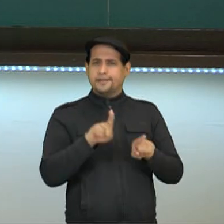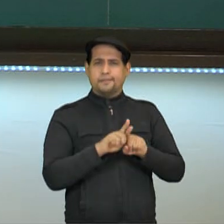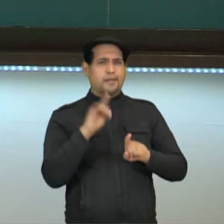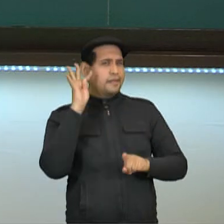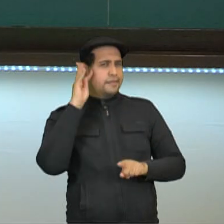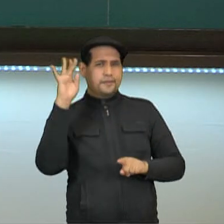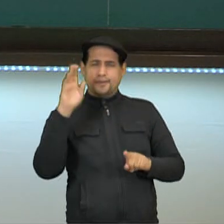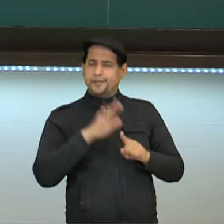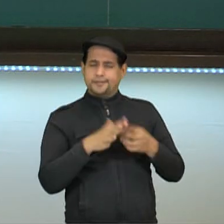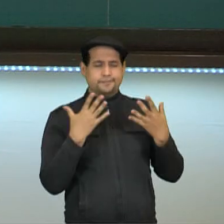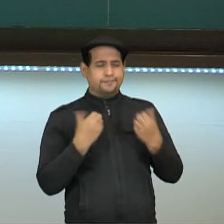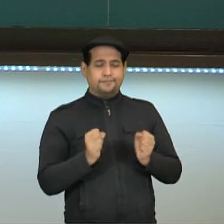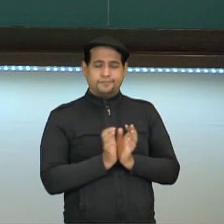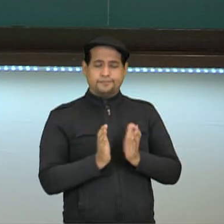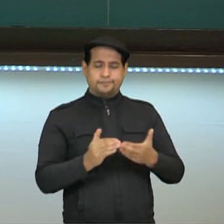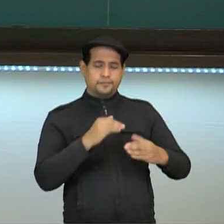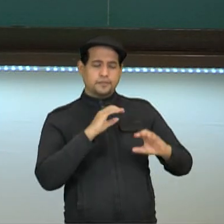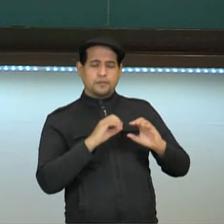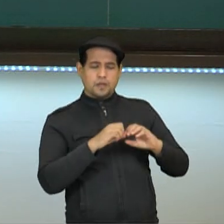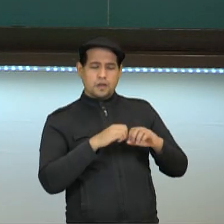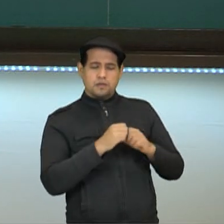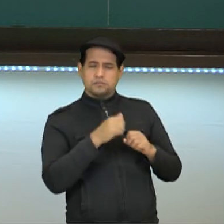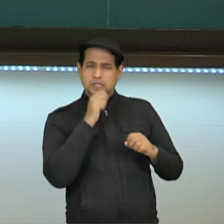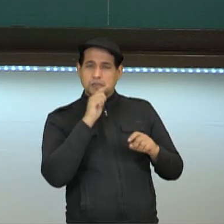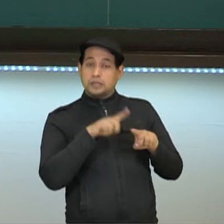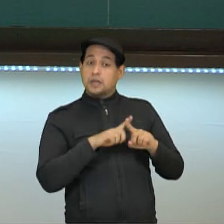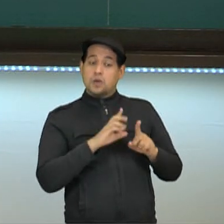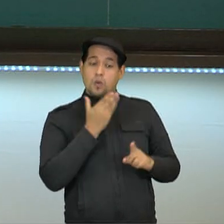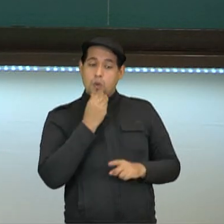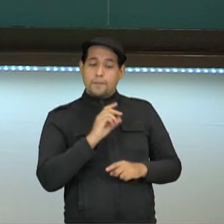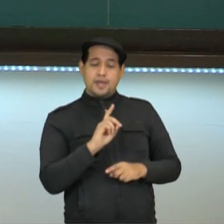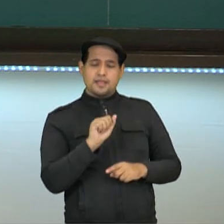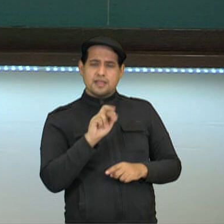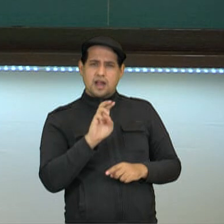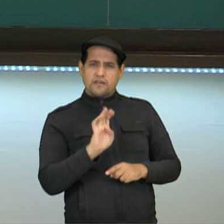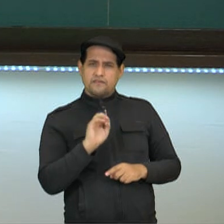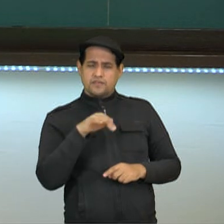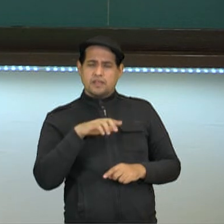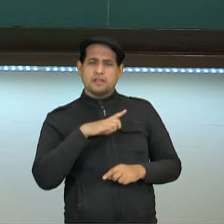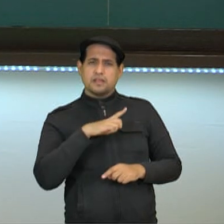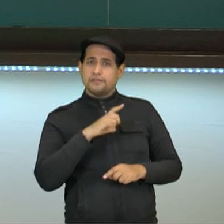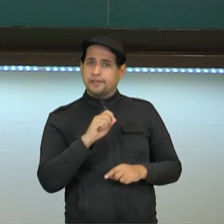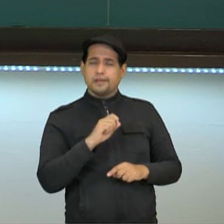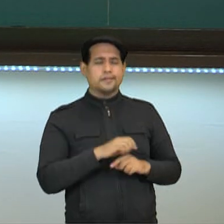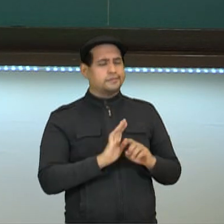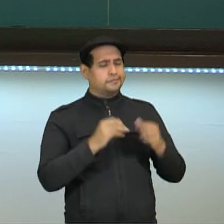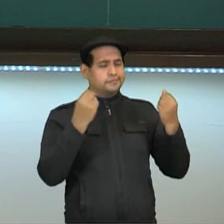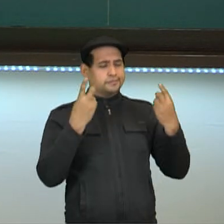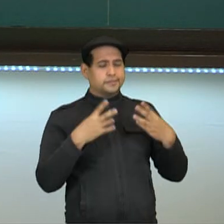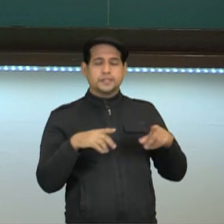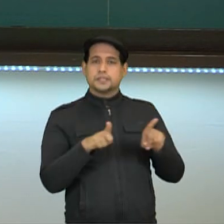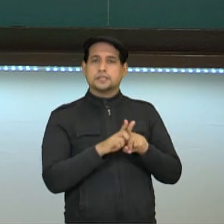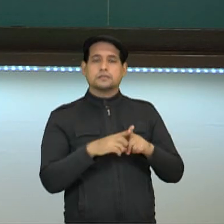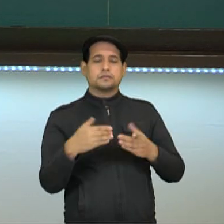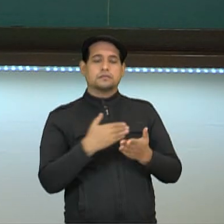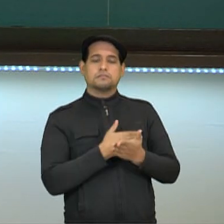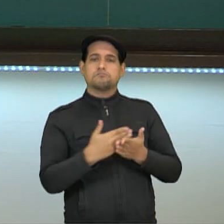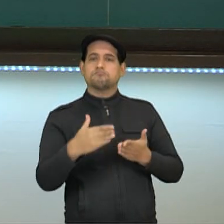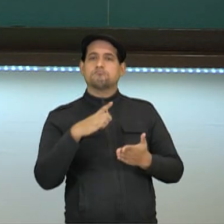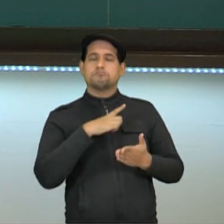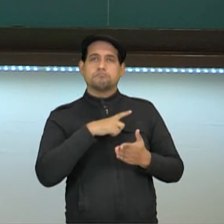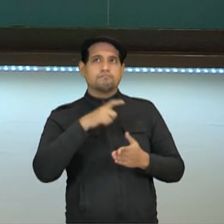tão aceitas pela comunidade científica, Darwin se baseou muito naquilo que Lamarck falou quando ele começou a